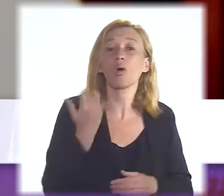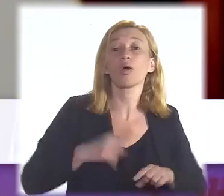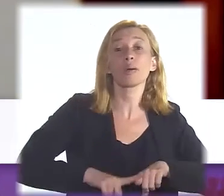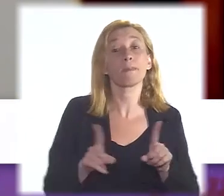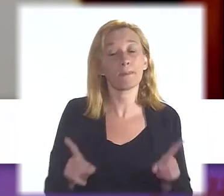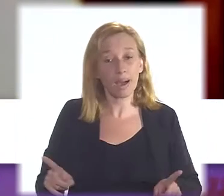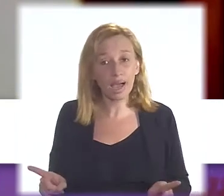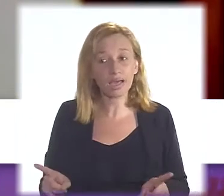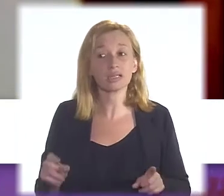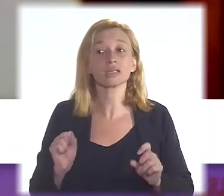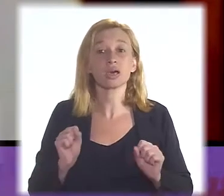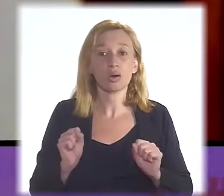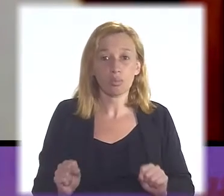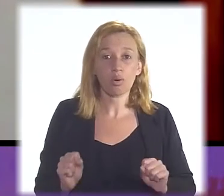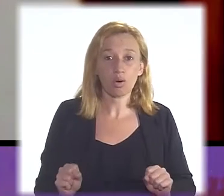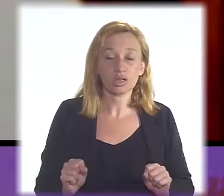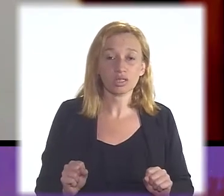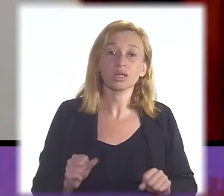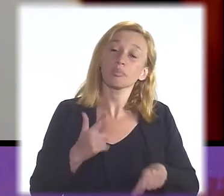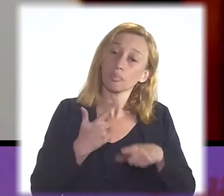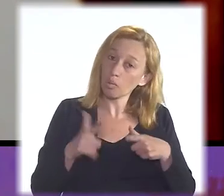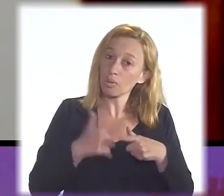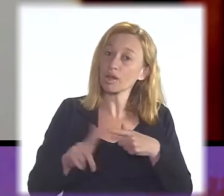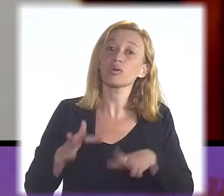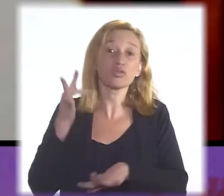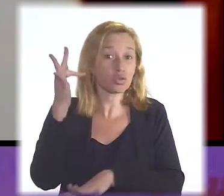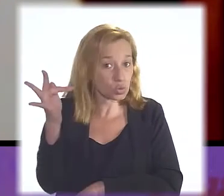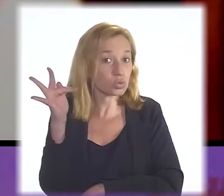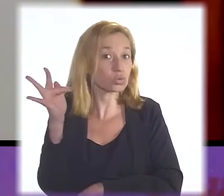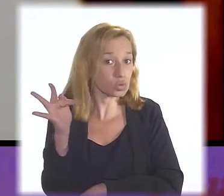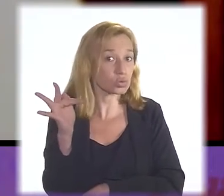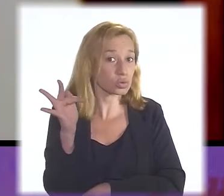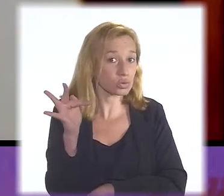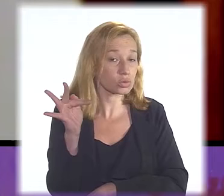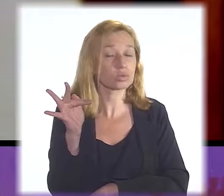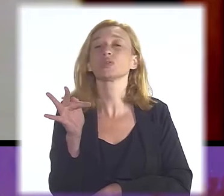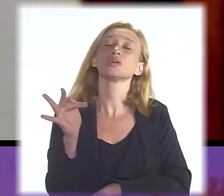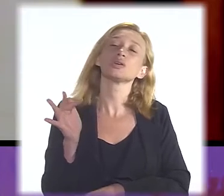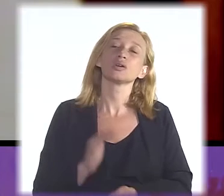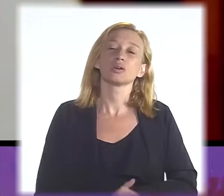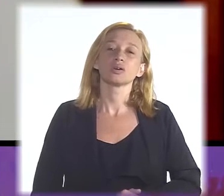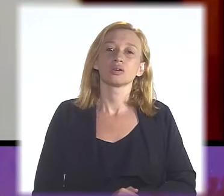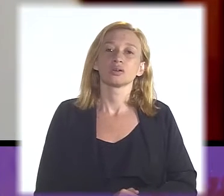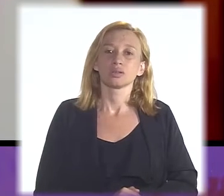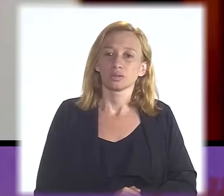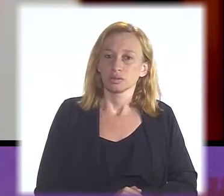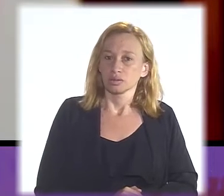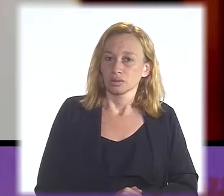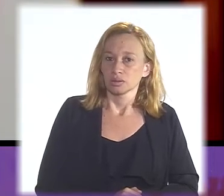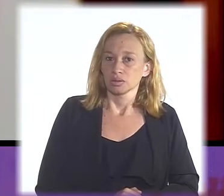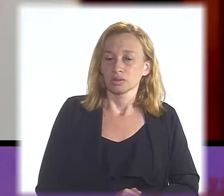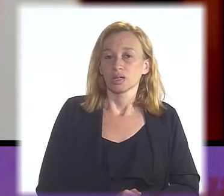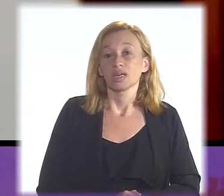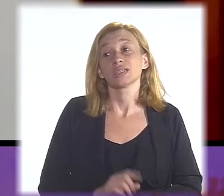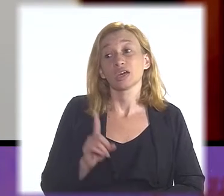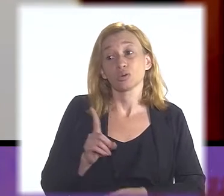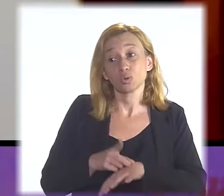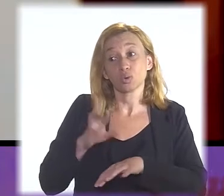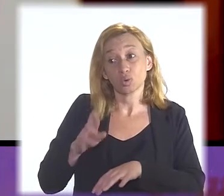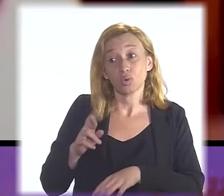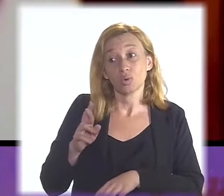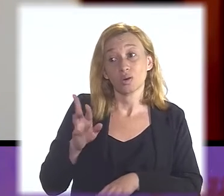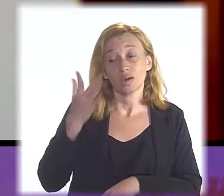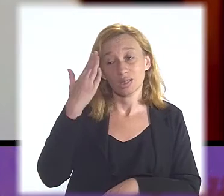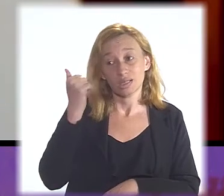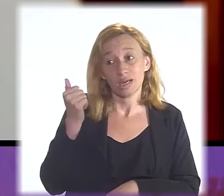não conheço nenhum jogador que morreu até agora, nenhum atleta, mas eu não sei se tem sequelas depois para enfrentar mais à frente, sair da alçada do doutor Silvio.